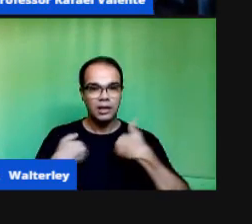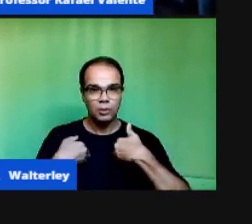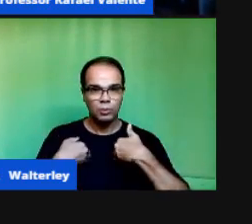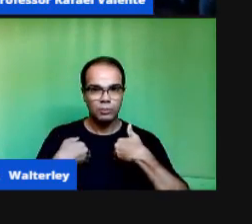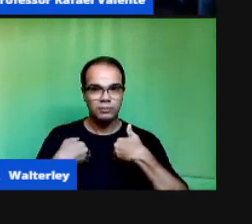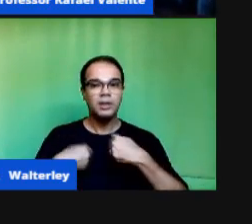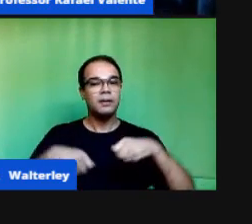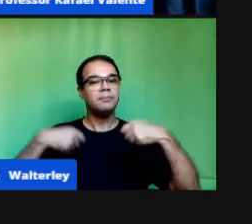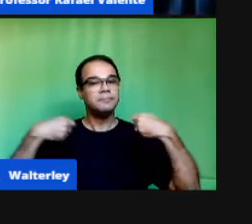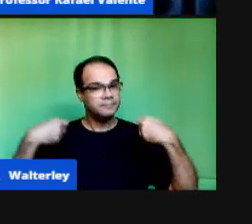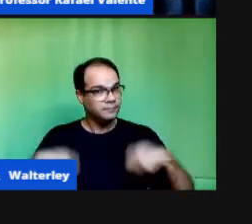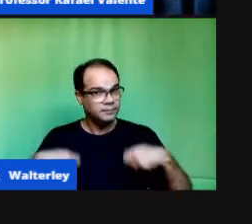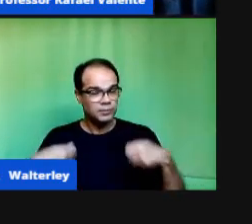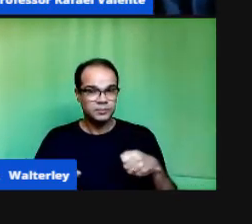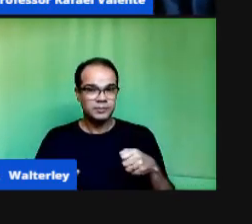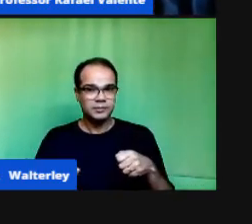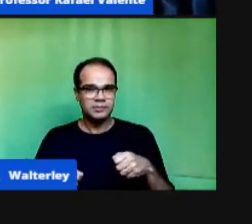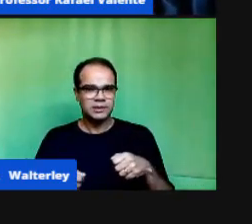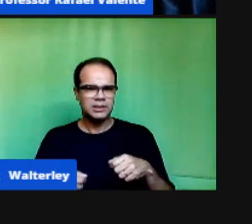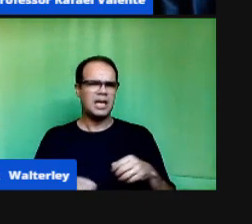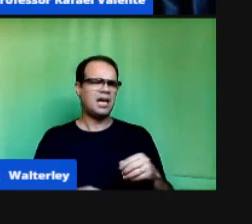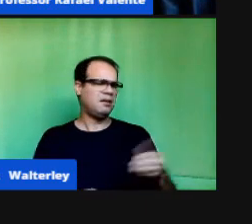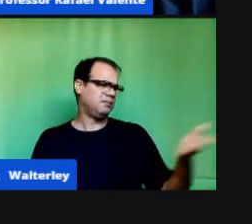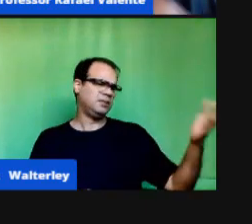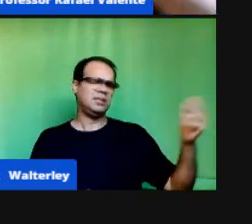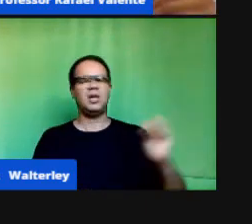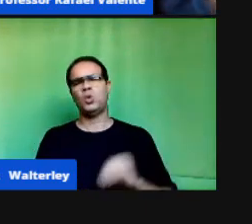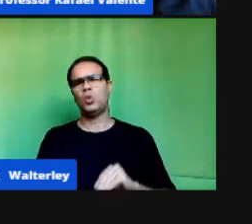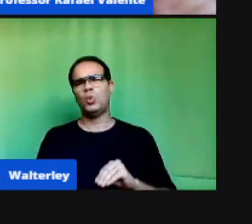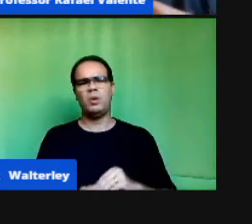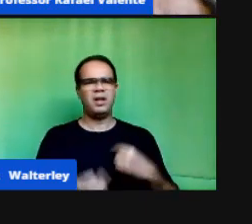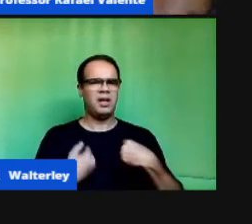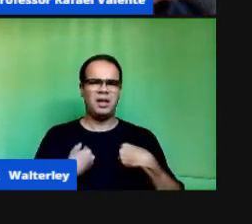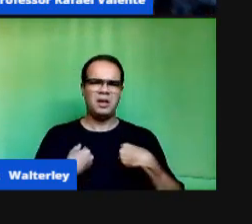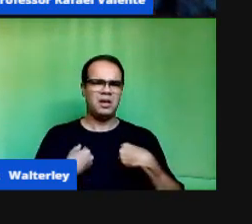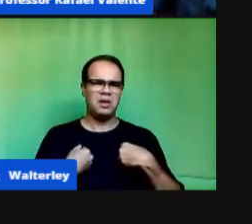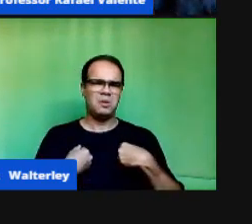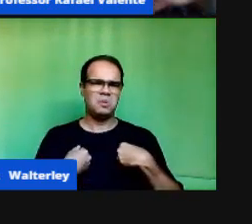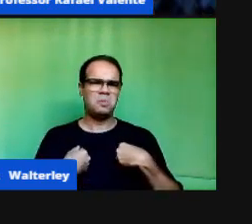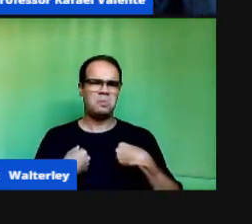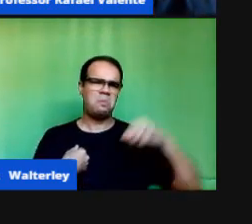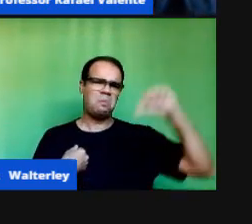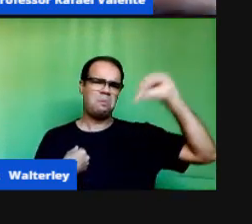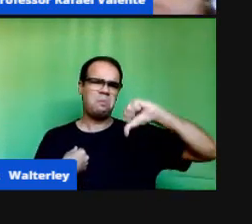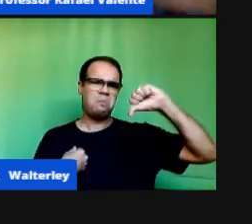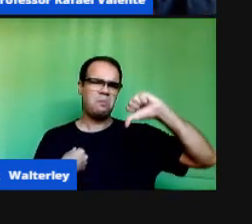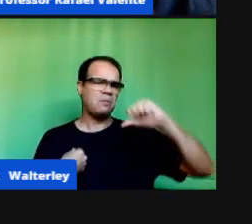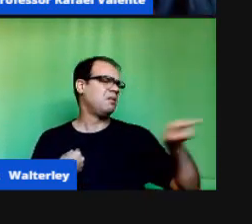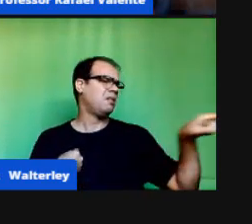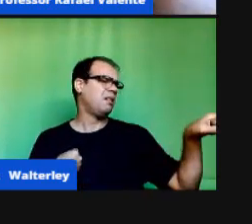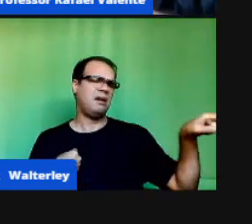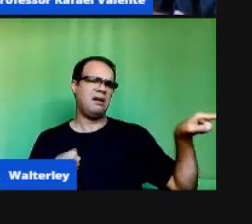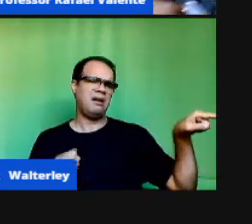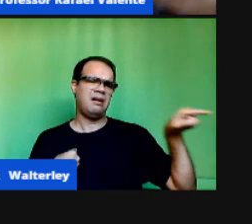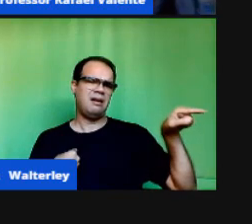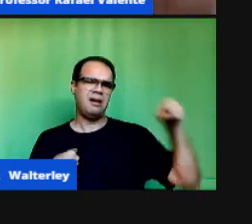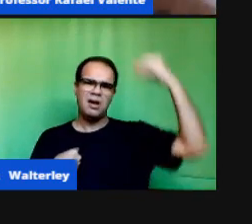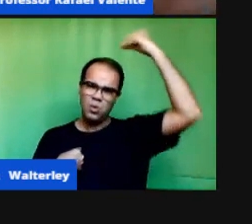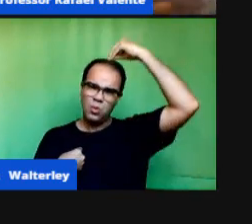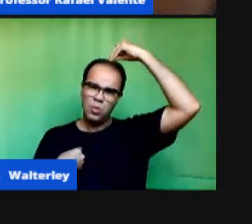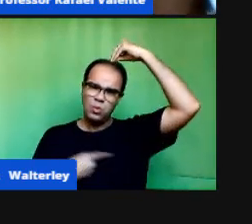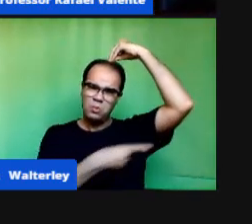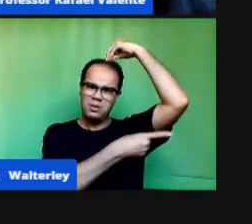que eu preciso dar conta de resolver. Muitas vezes, até com a nossa família, com os nossos